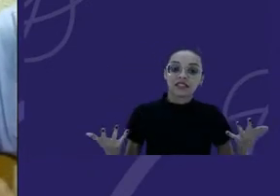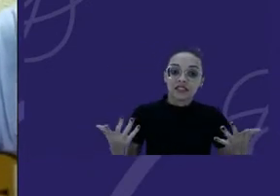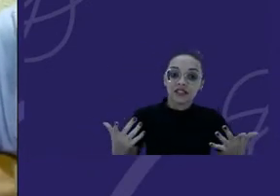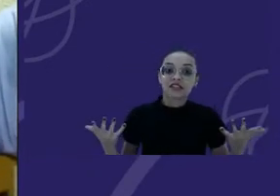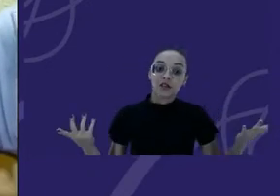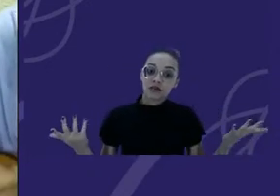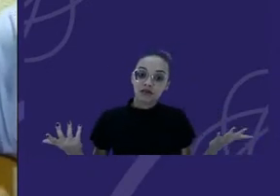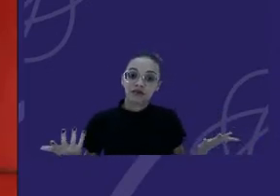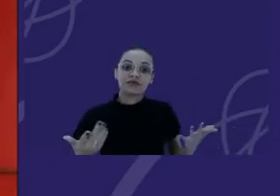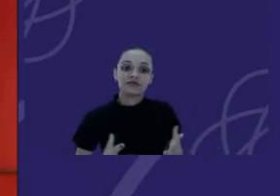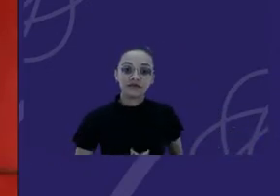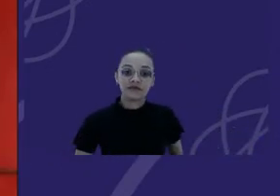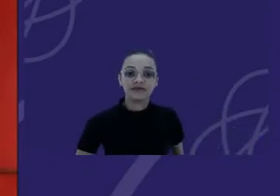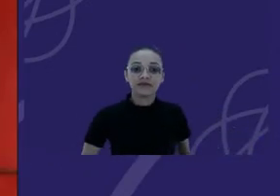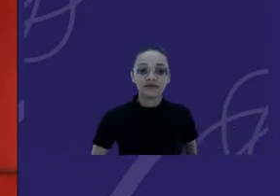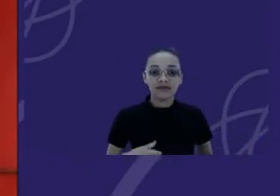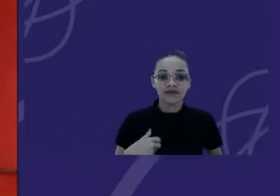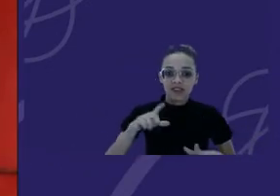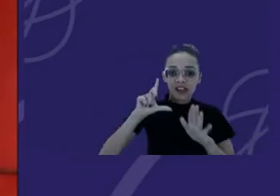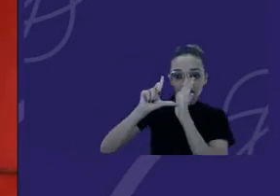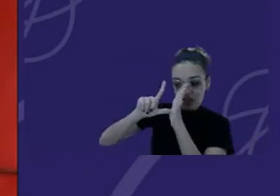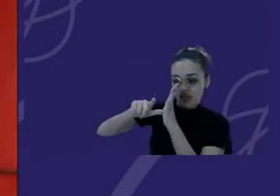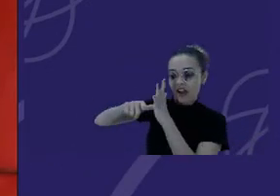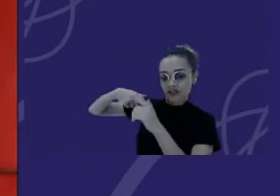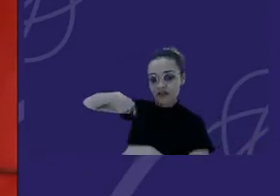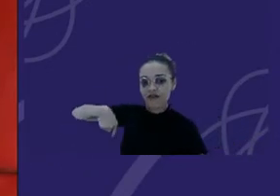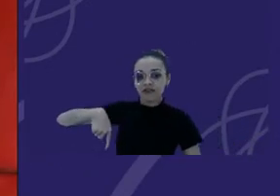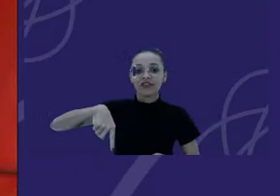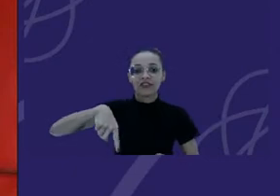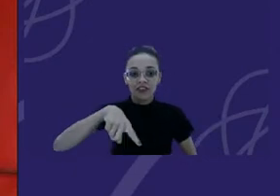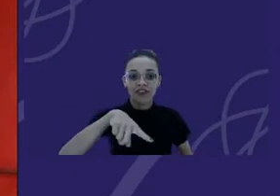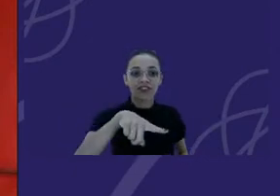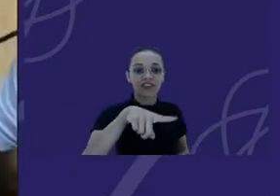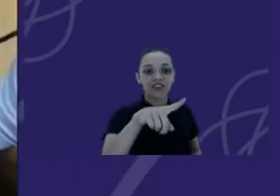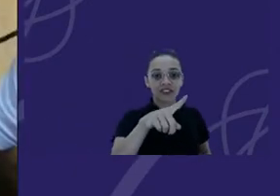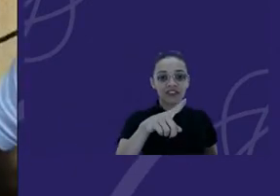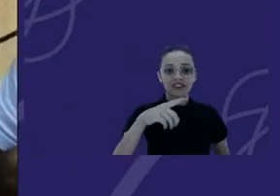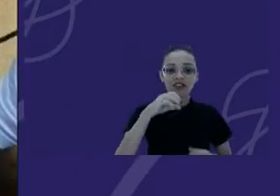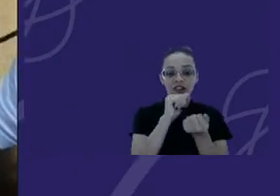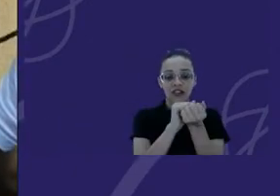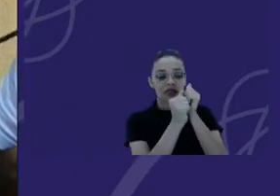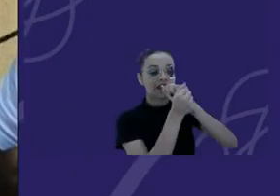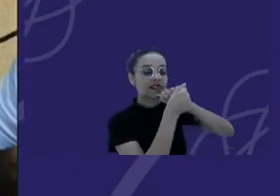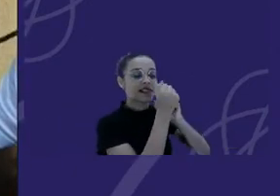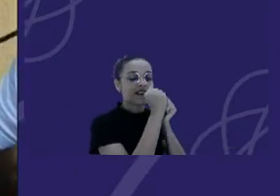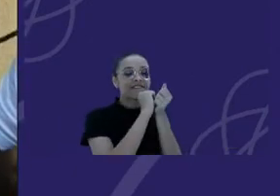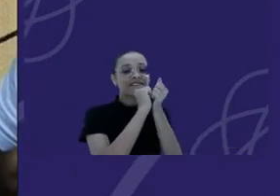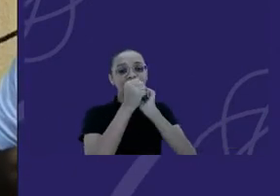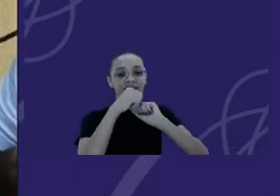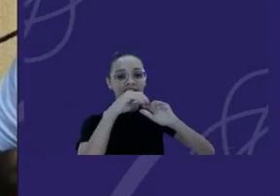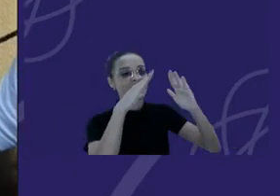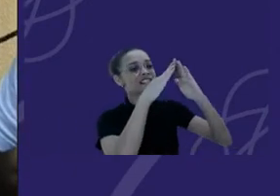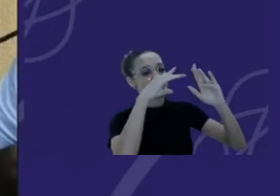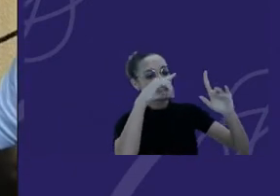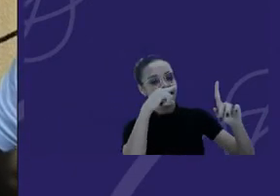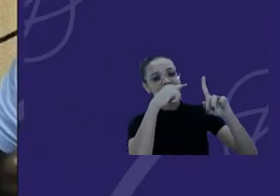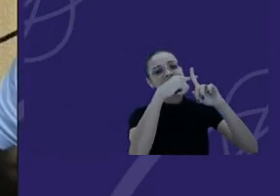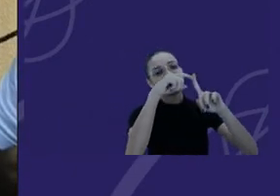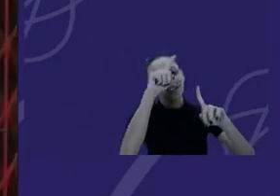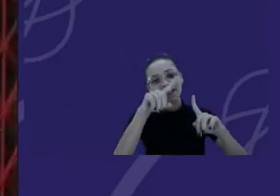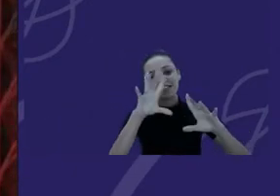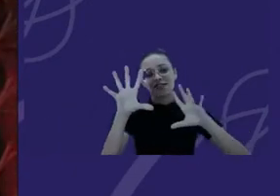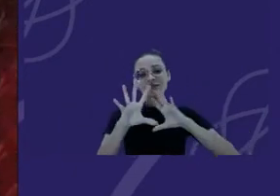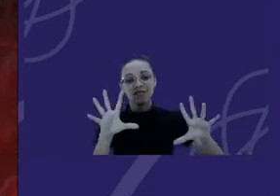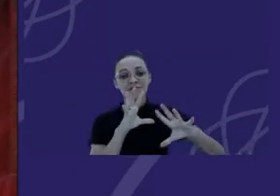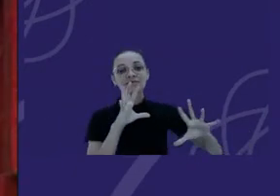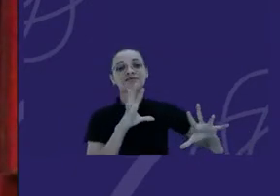Daí então, tarde eu irei, um beijo puro na catedral do